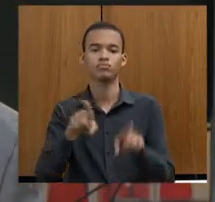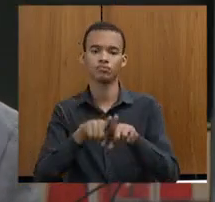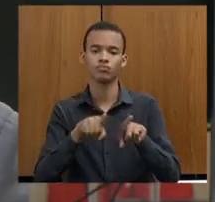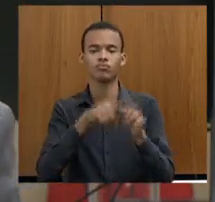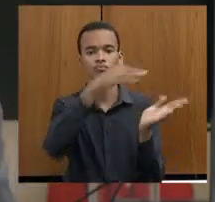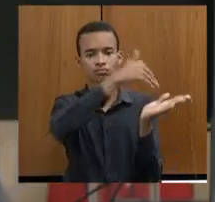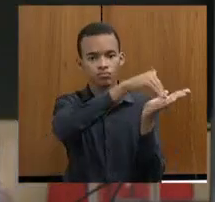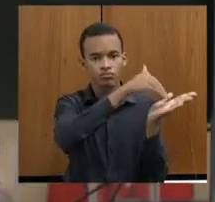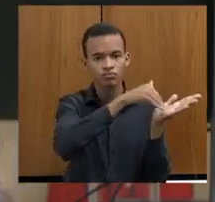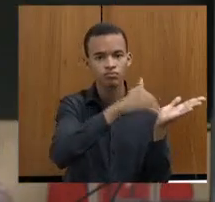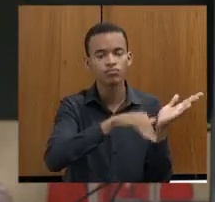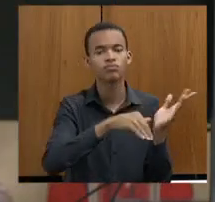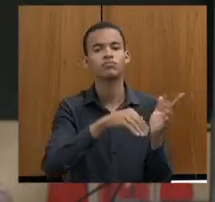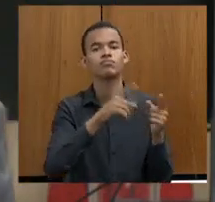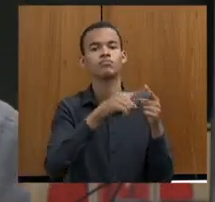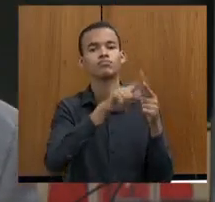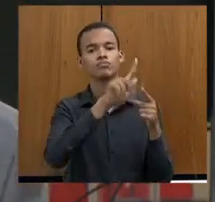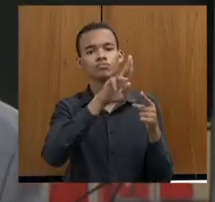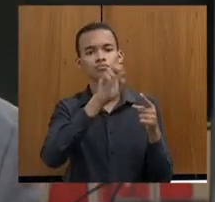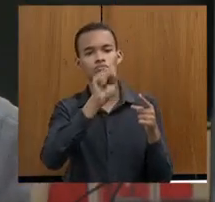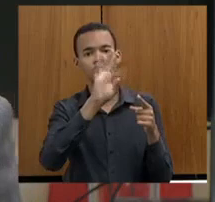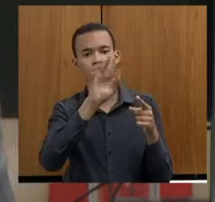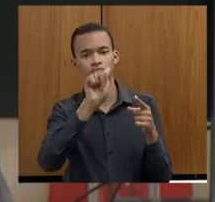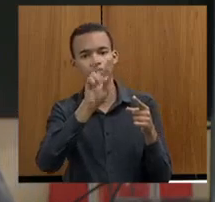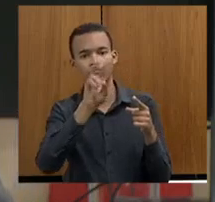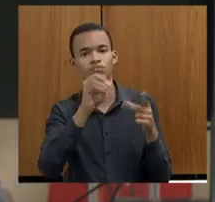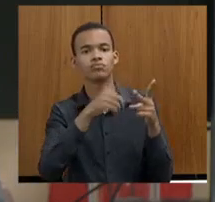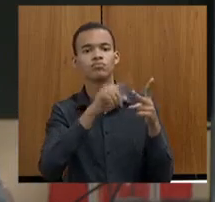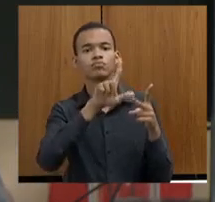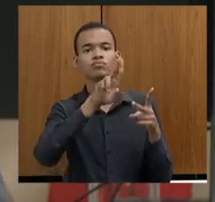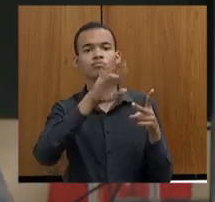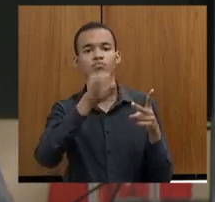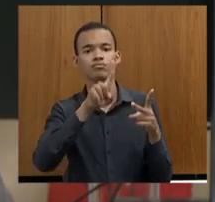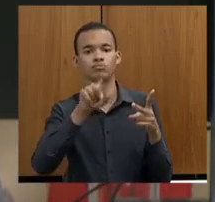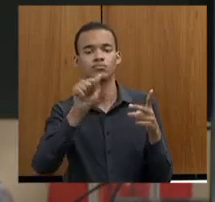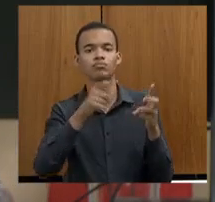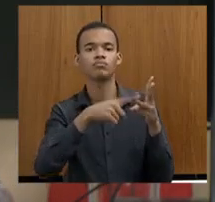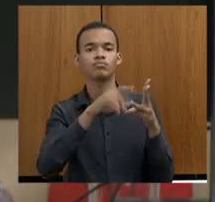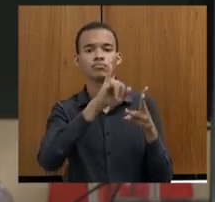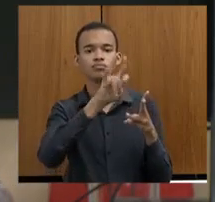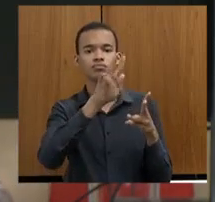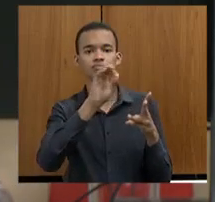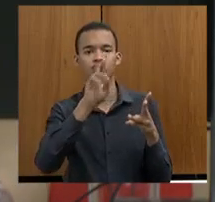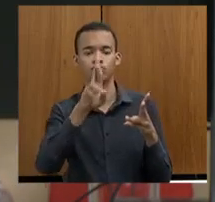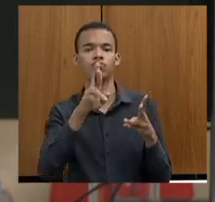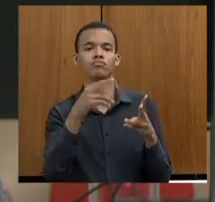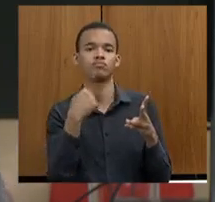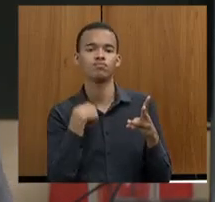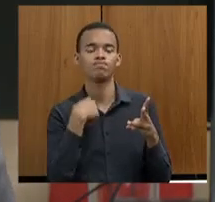Gustavo Luiza e Gorete deputada